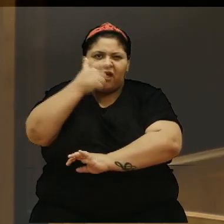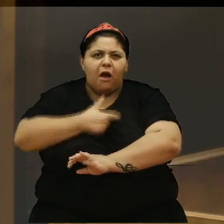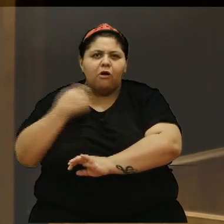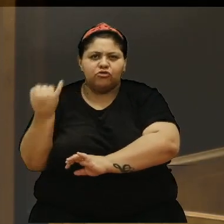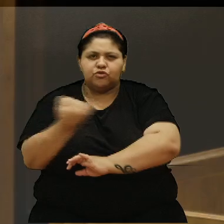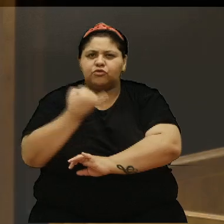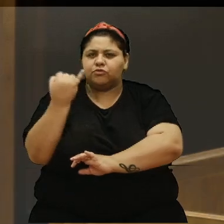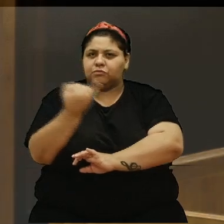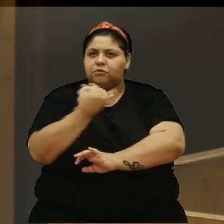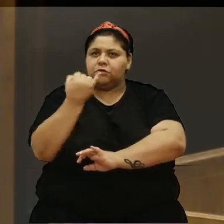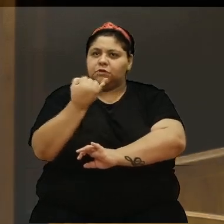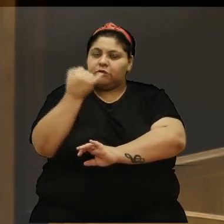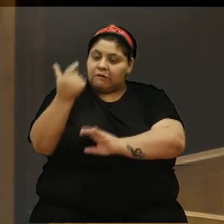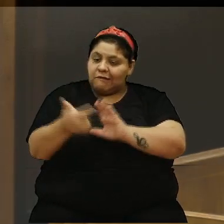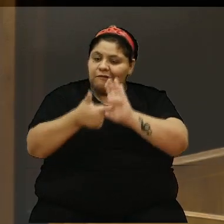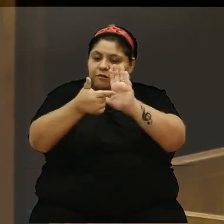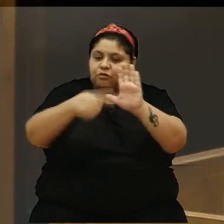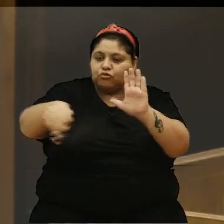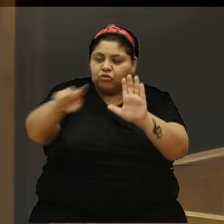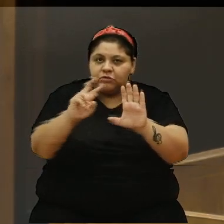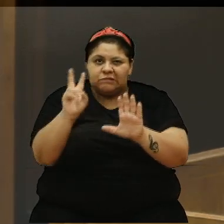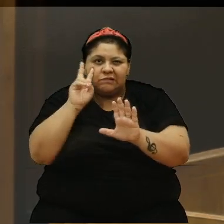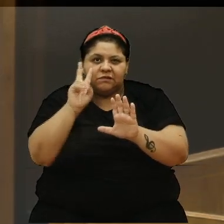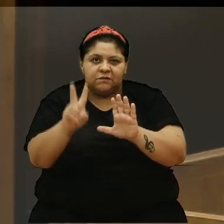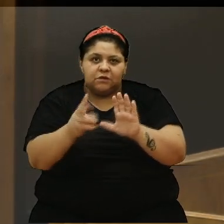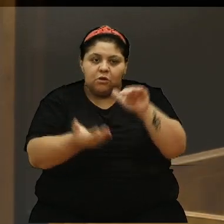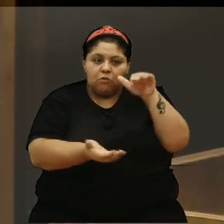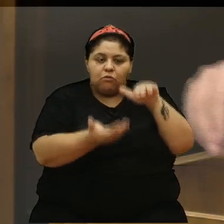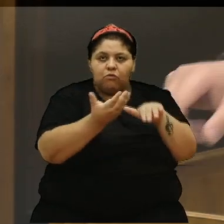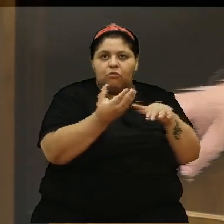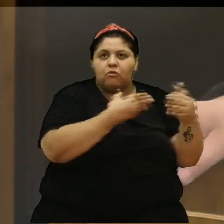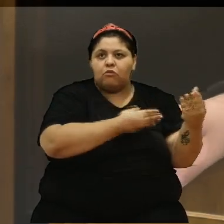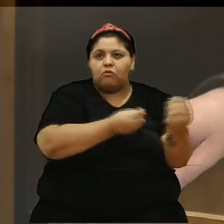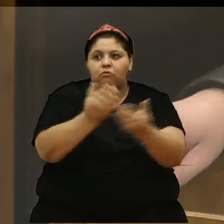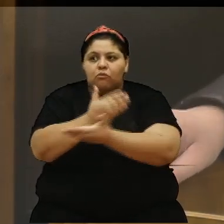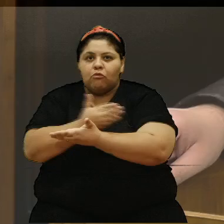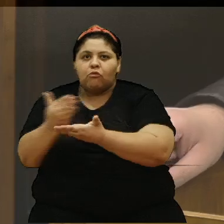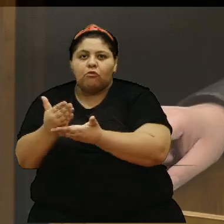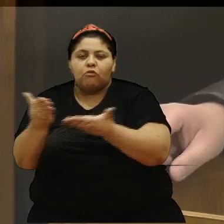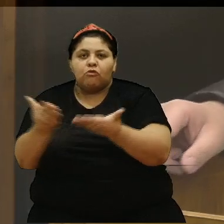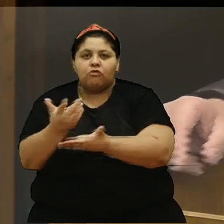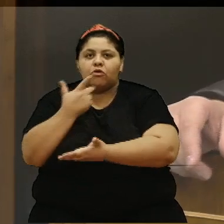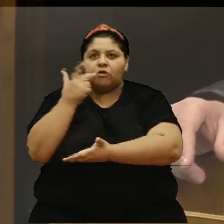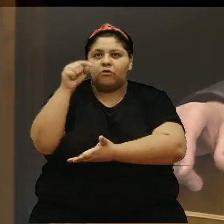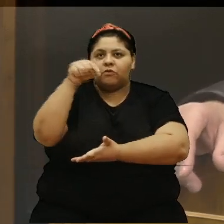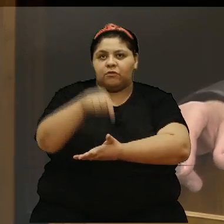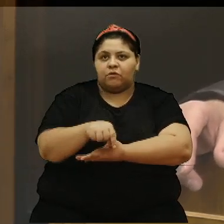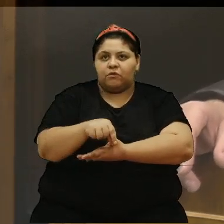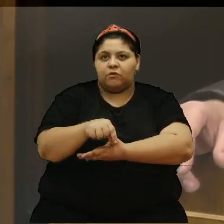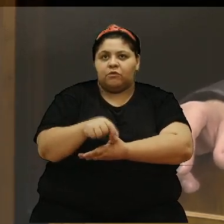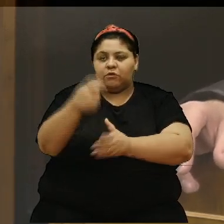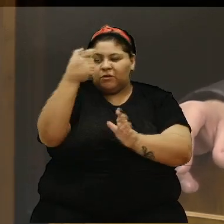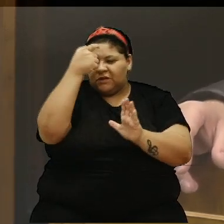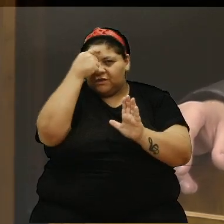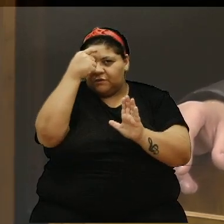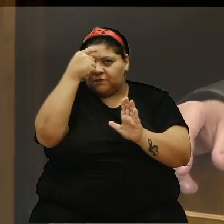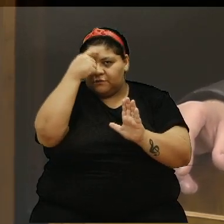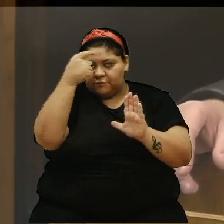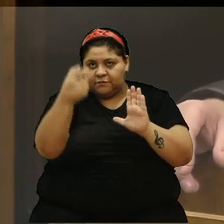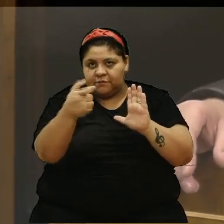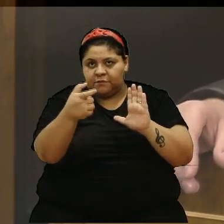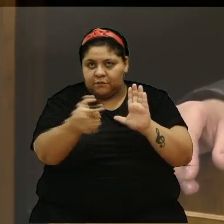importante isso, dar esse destaque. E nós vimos lá, em Brasília, muitas iniciativas, como já foi dito aqui, de